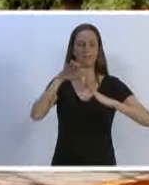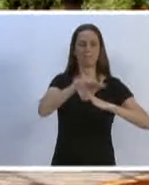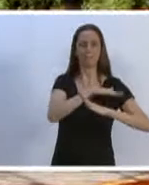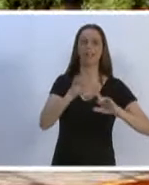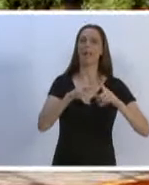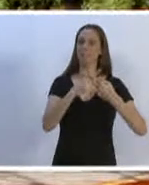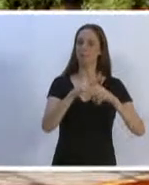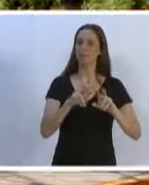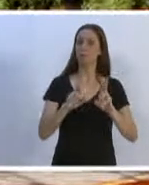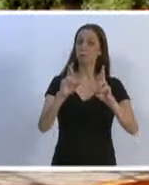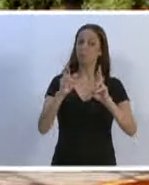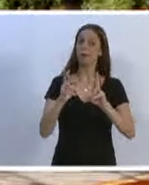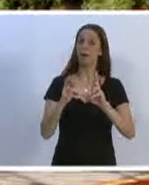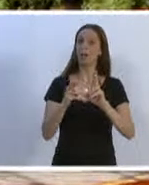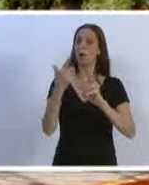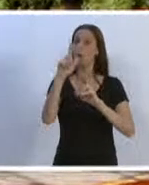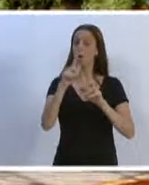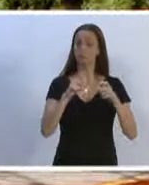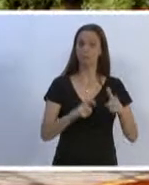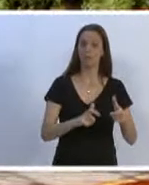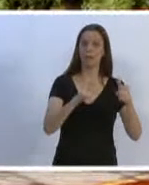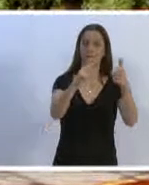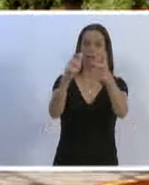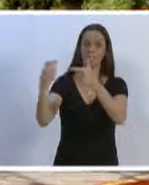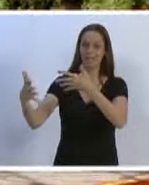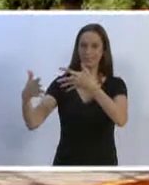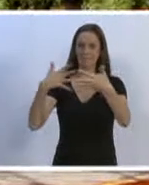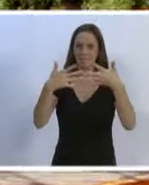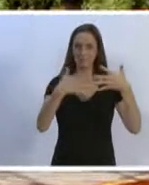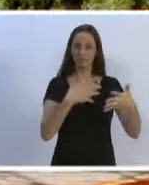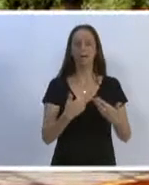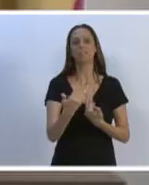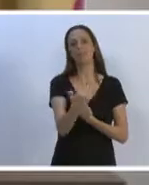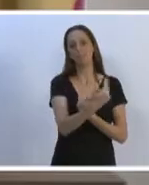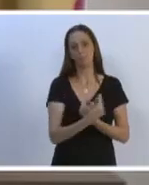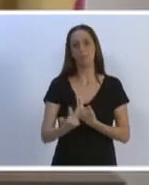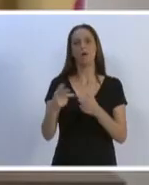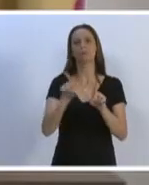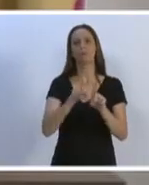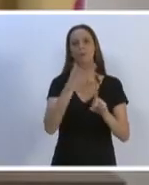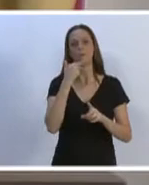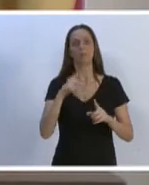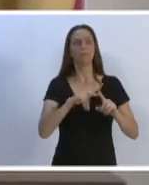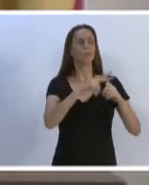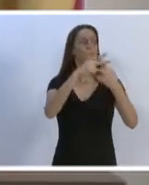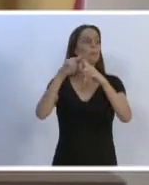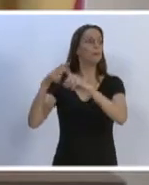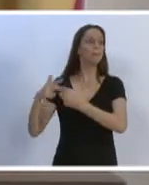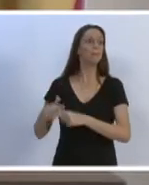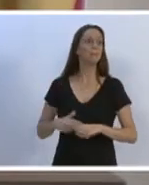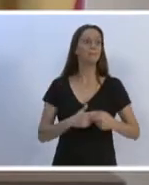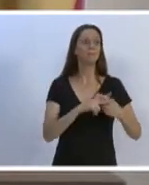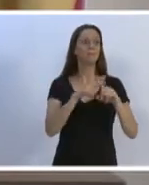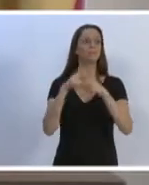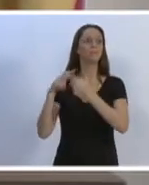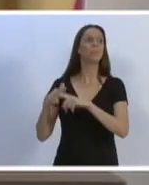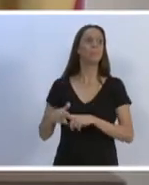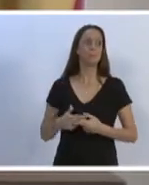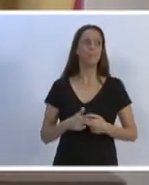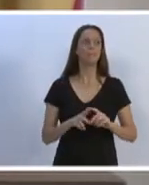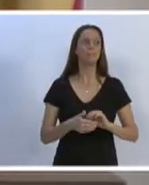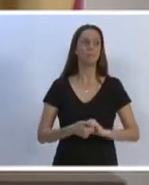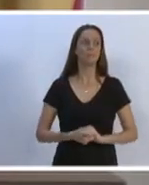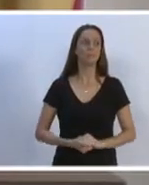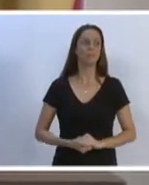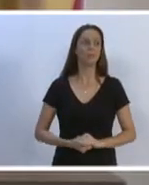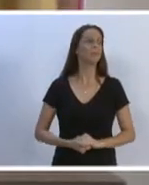esperamos que os demais tenham a mesma atenção. A gente viu há poucos dias, trouxe imagens aqui, inclusive, da situação no terminal do aterro, né, chovendo lá